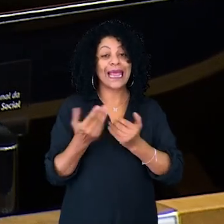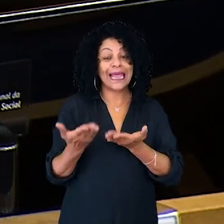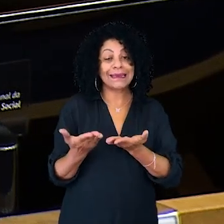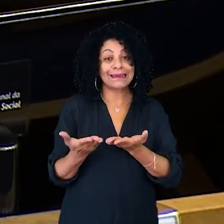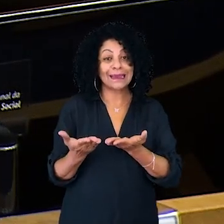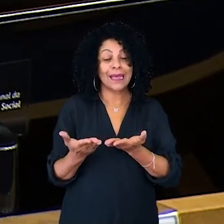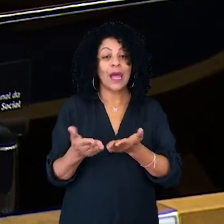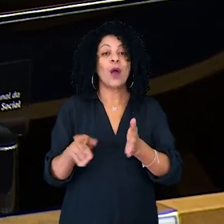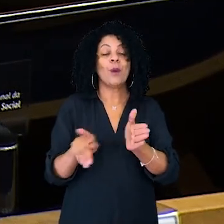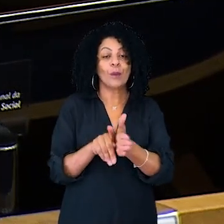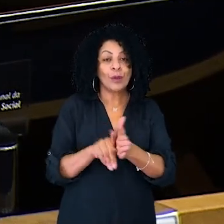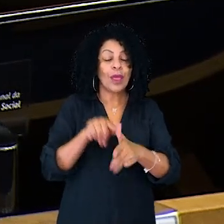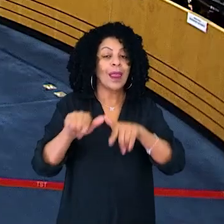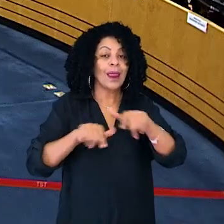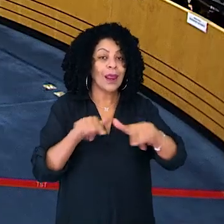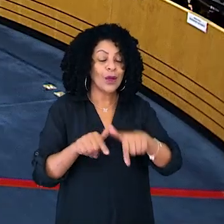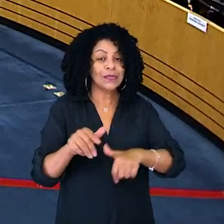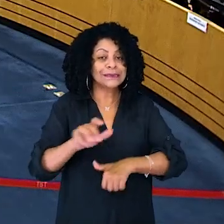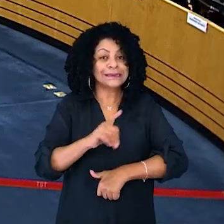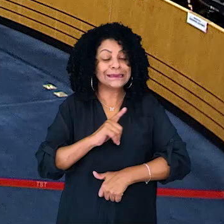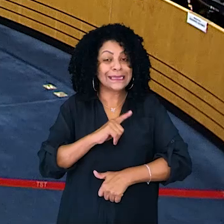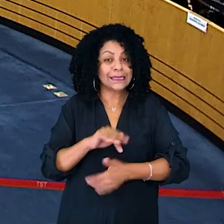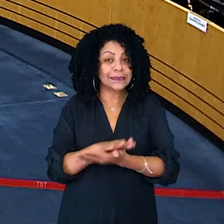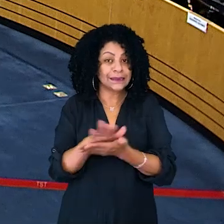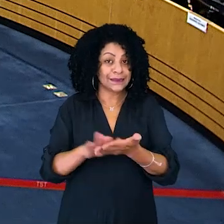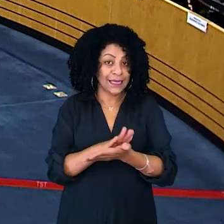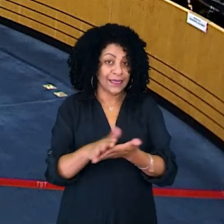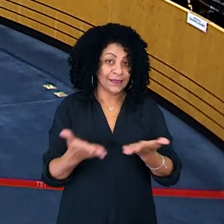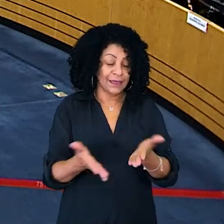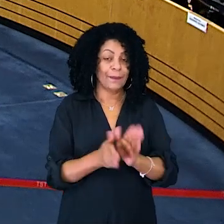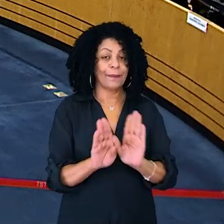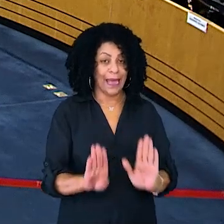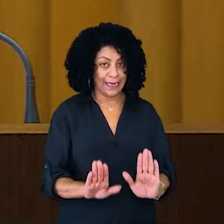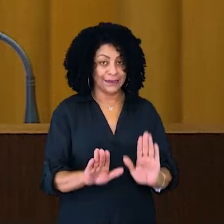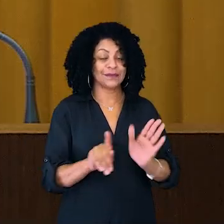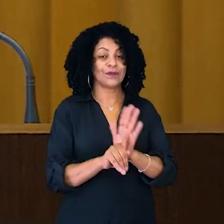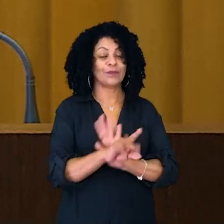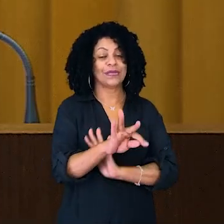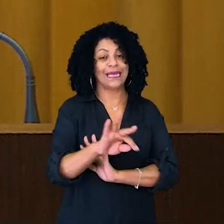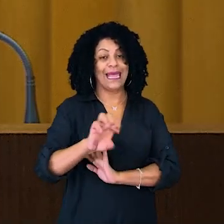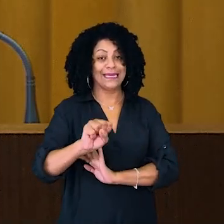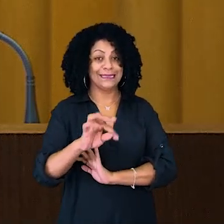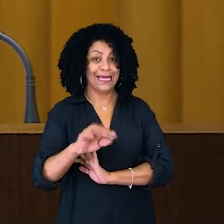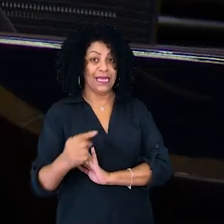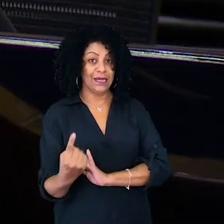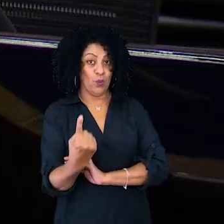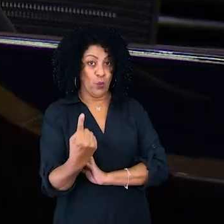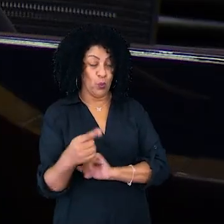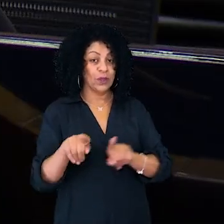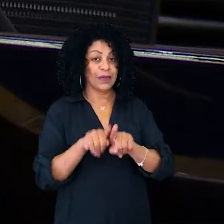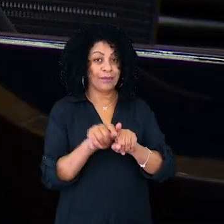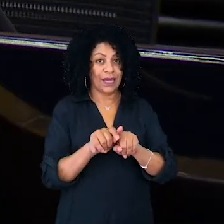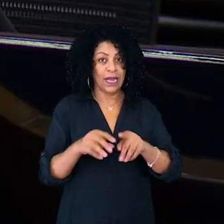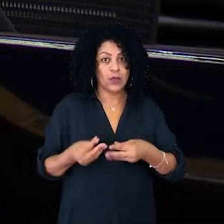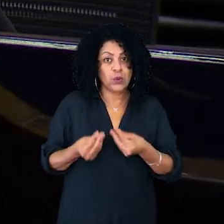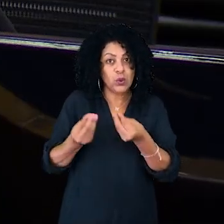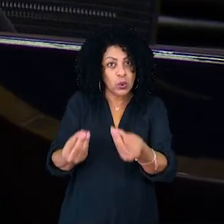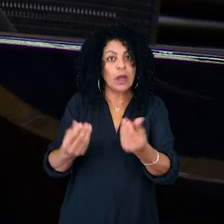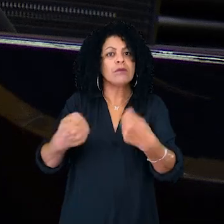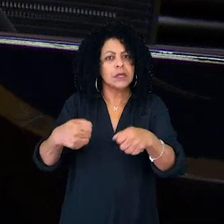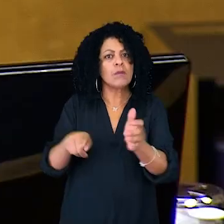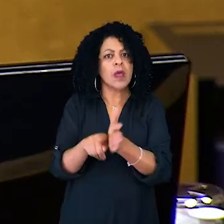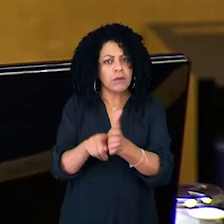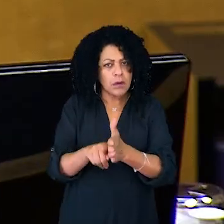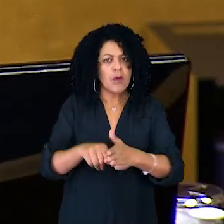esses trabalhadores deixaram de ter. Mas, por maioria, a SDI1 concluiu que o operador deve receber a